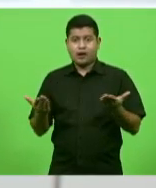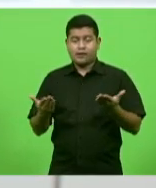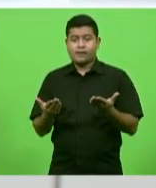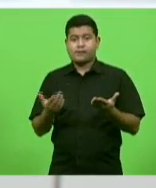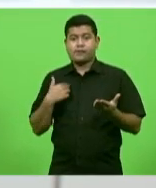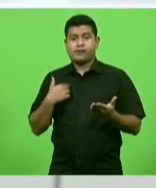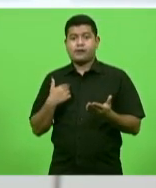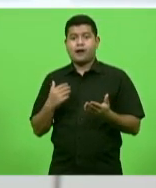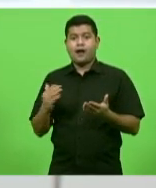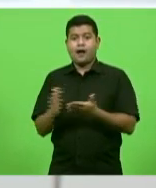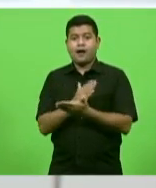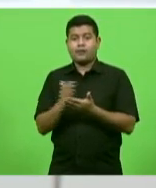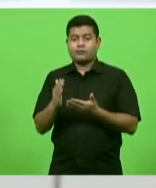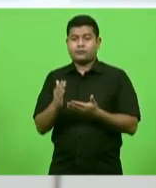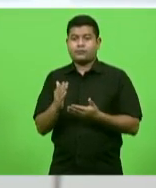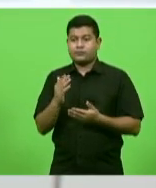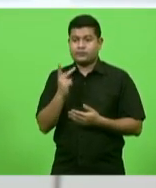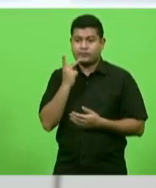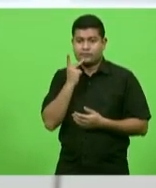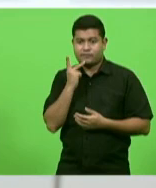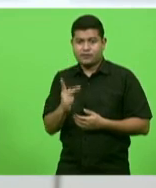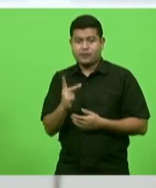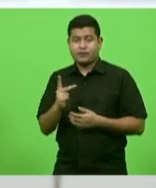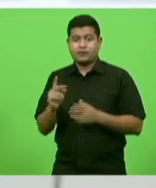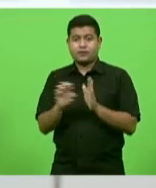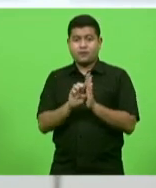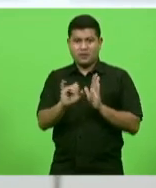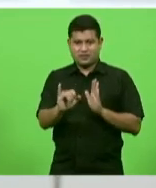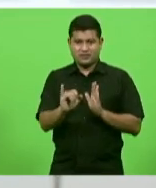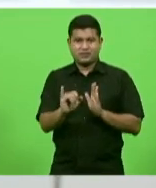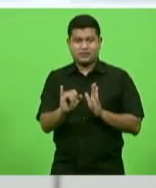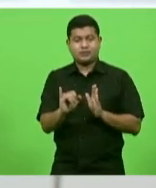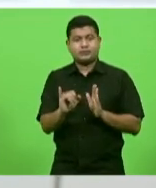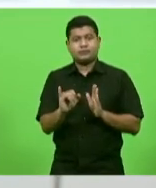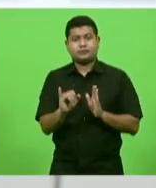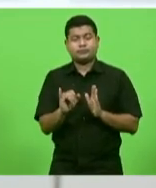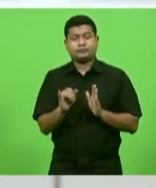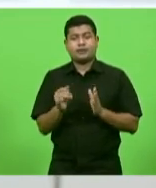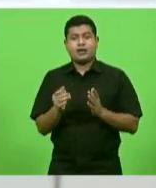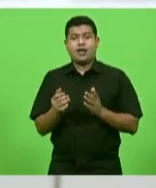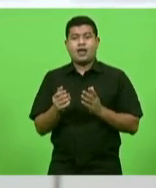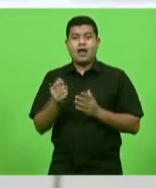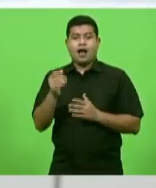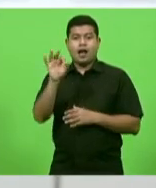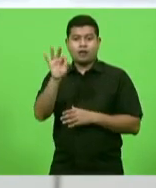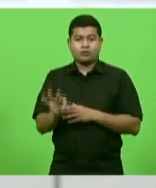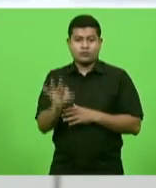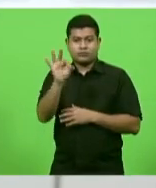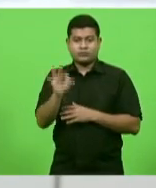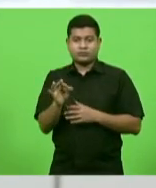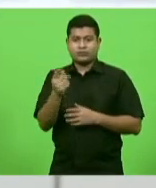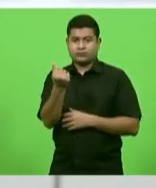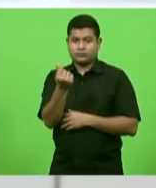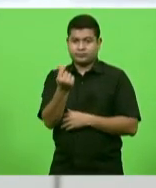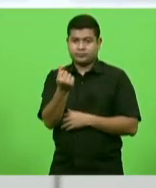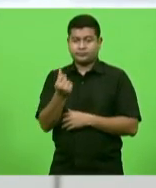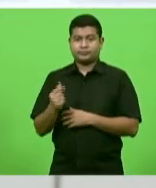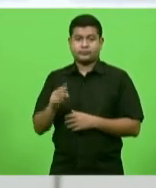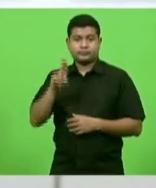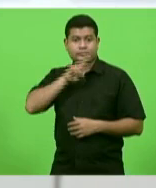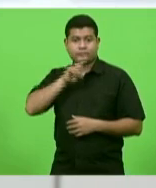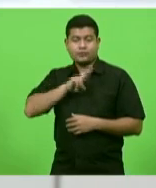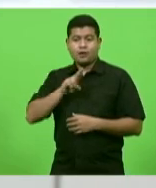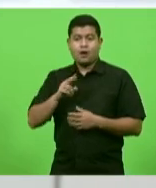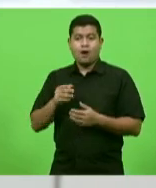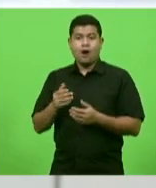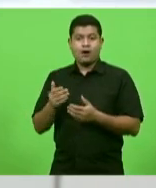e vagas recem nas simulações que o edital de posse de cotação de Alô especial teria emanado do gabinete